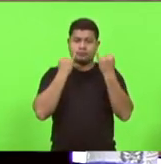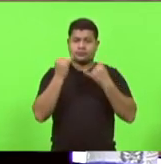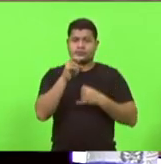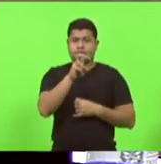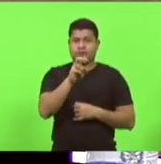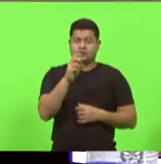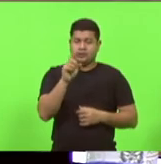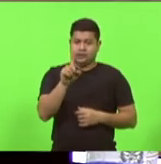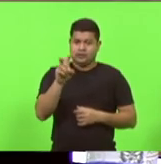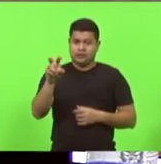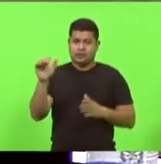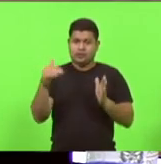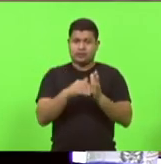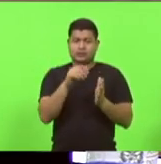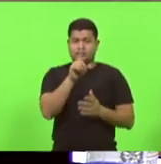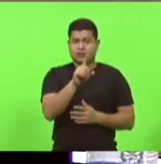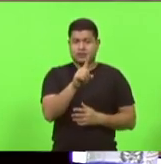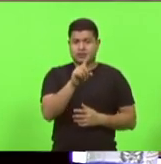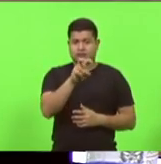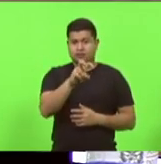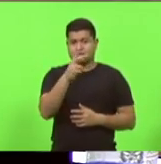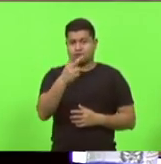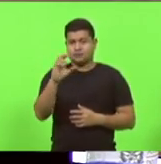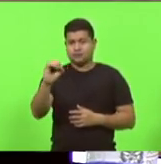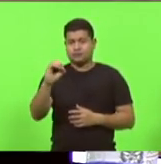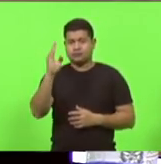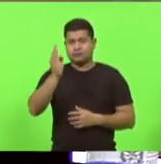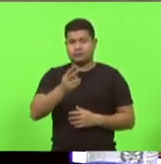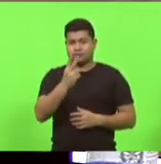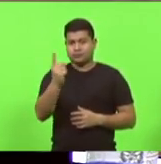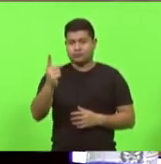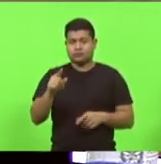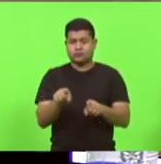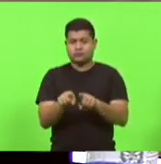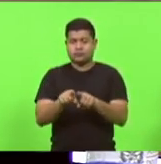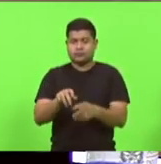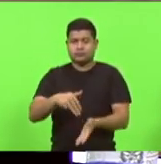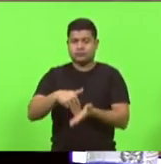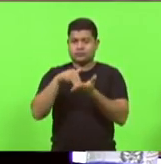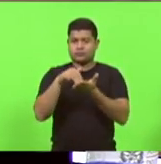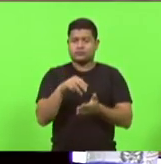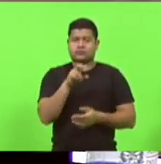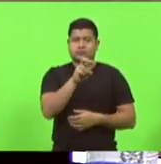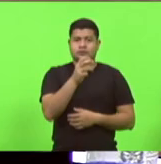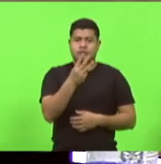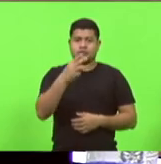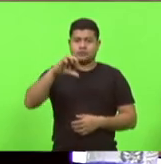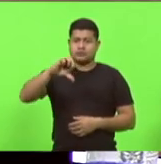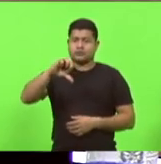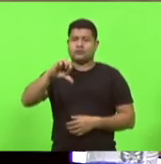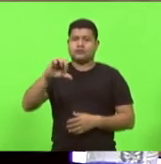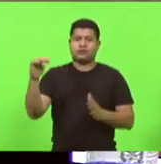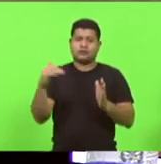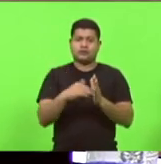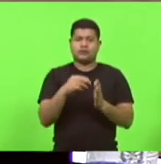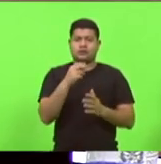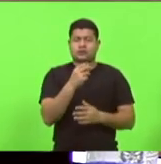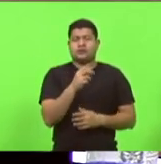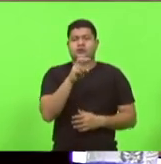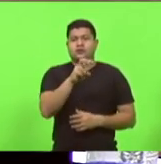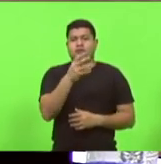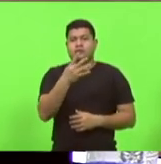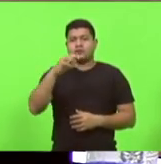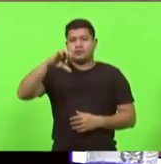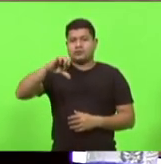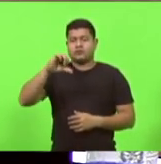515 a 520/2021, as moções 539 a 549/2021,